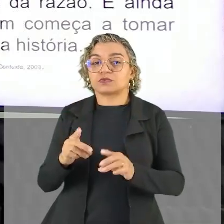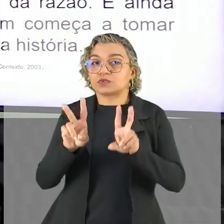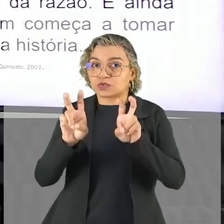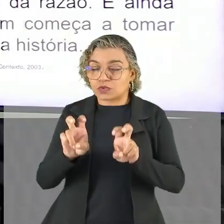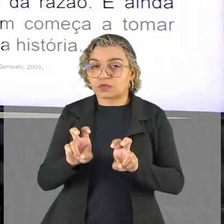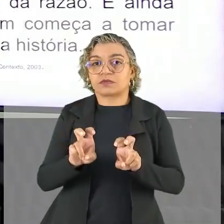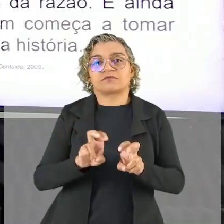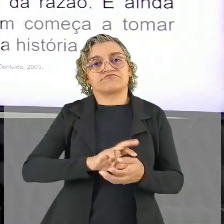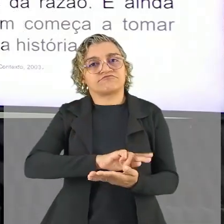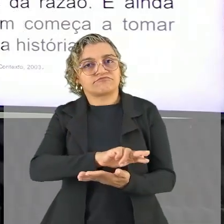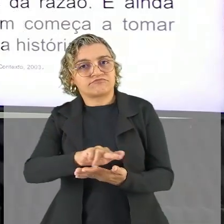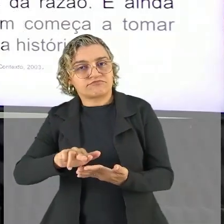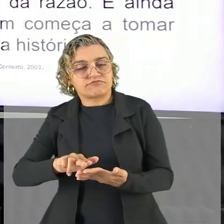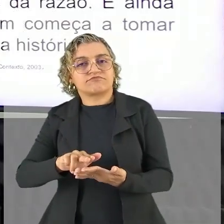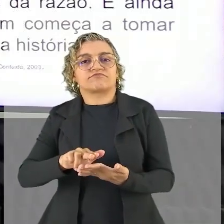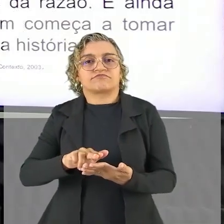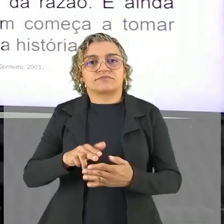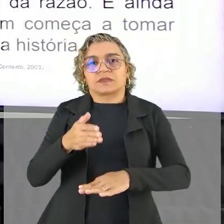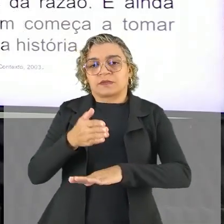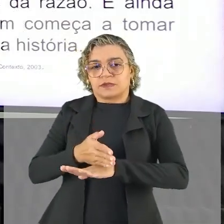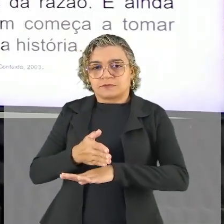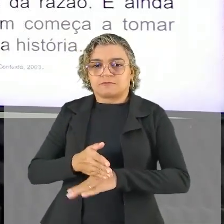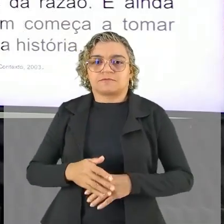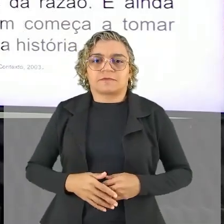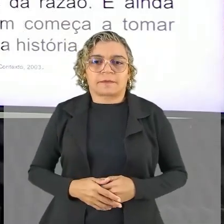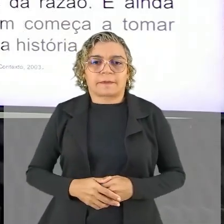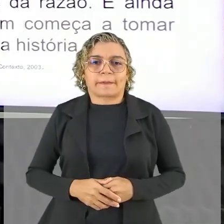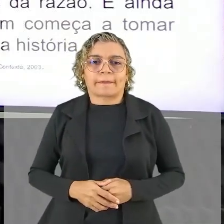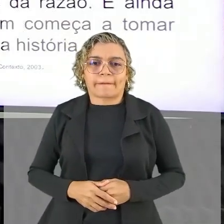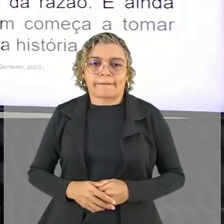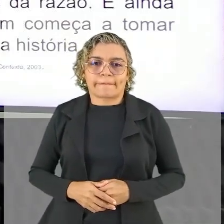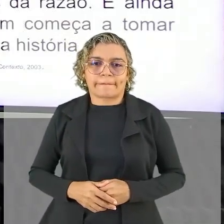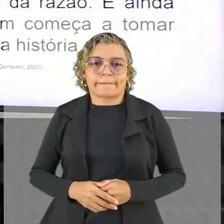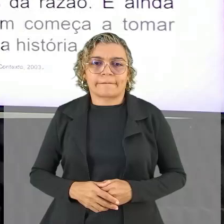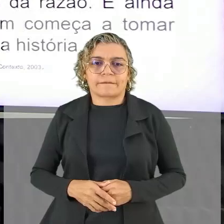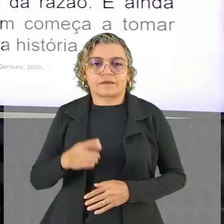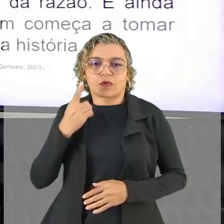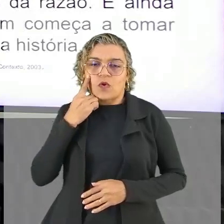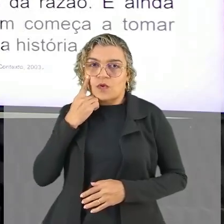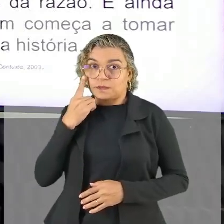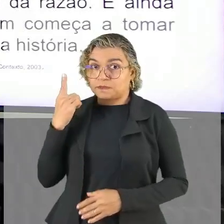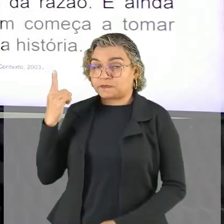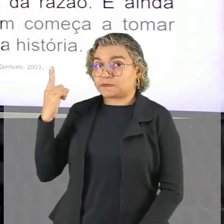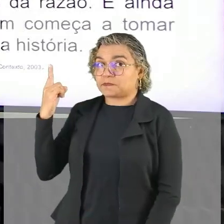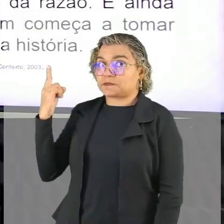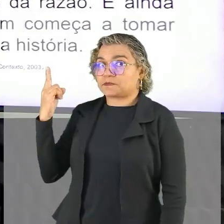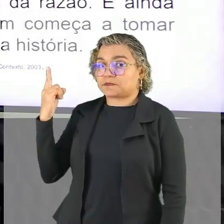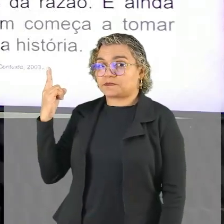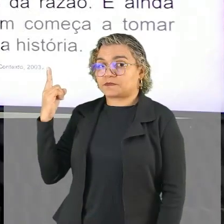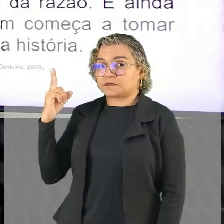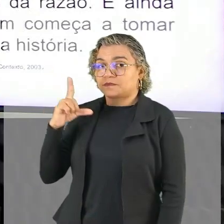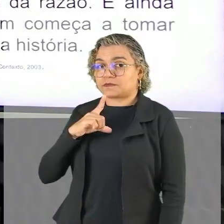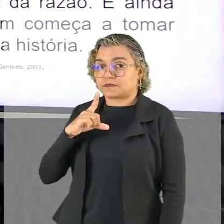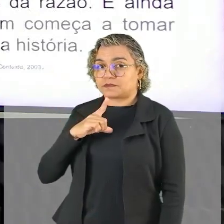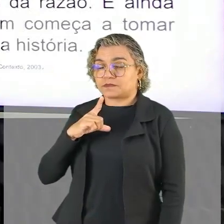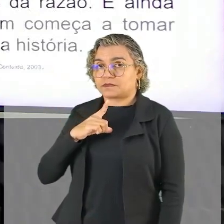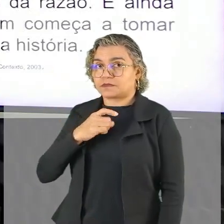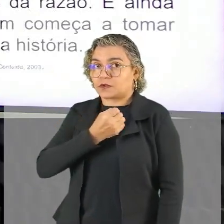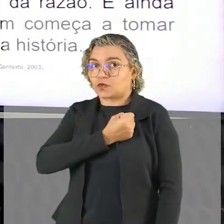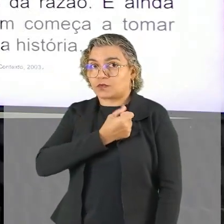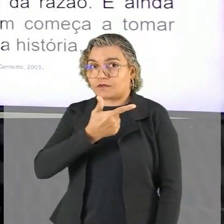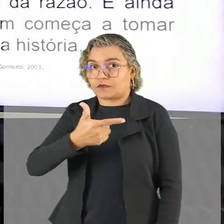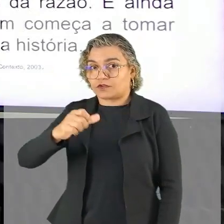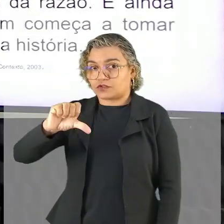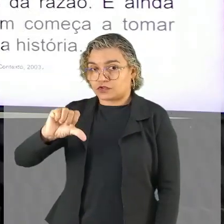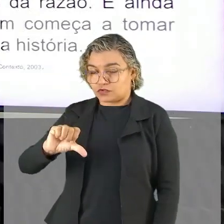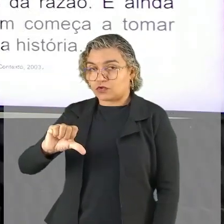essa questão aqui, ó, é uma questão de número 29 do nosso